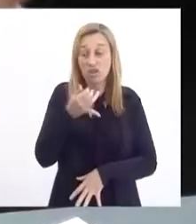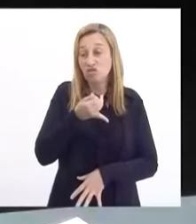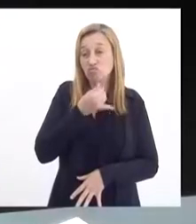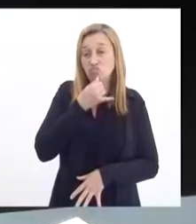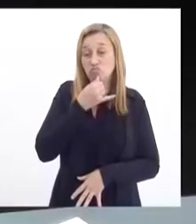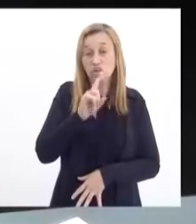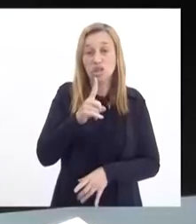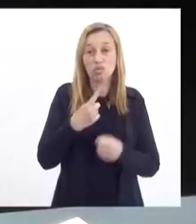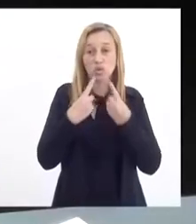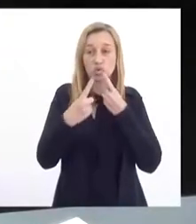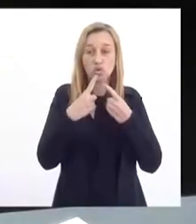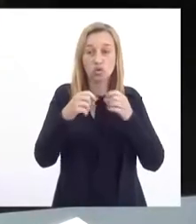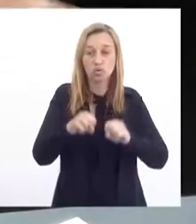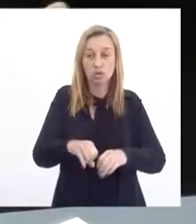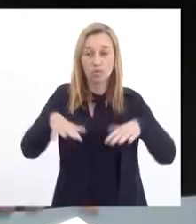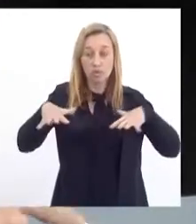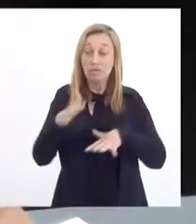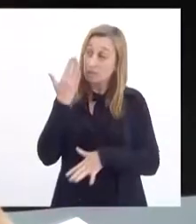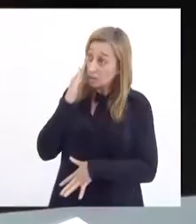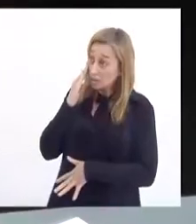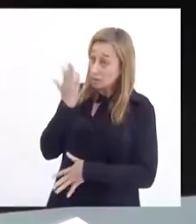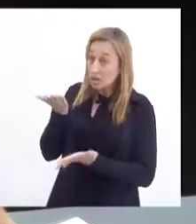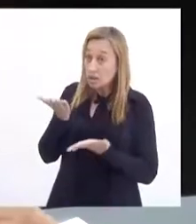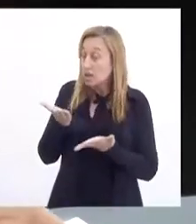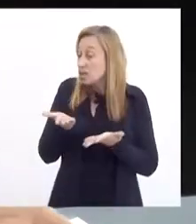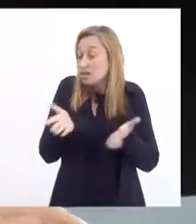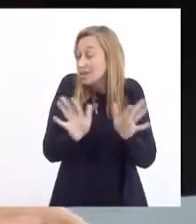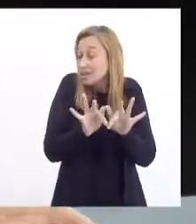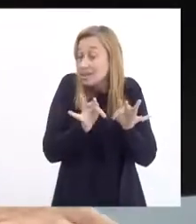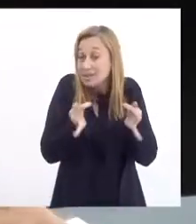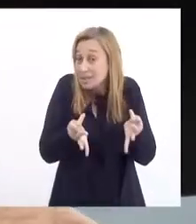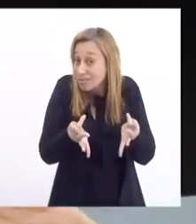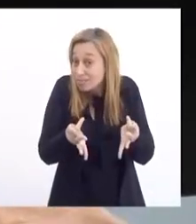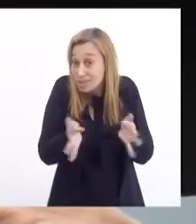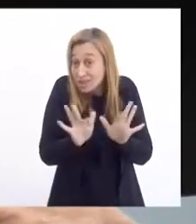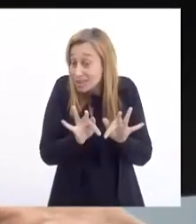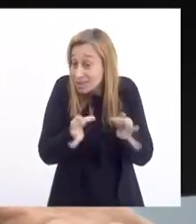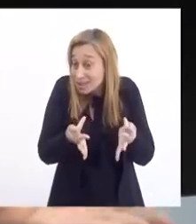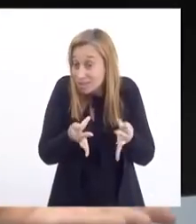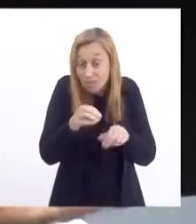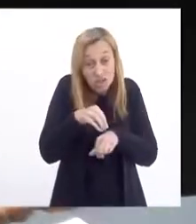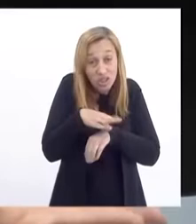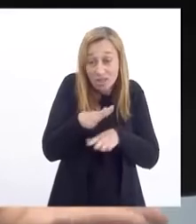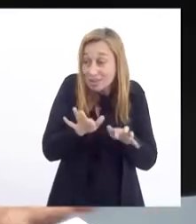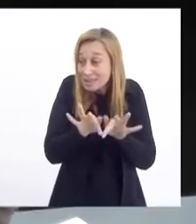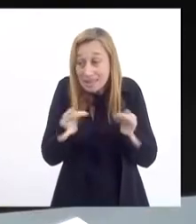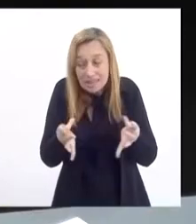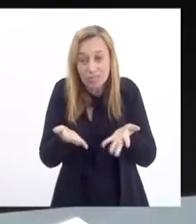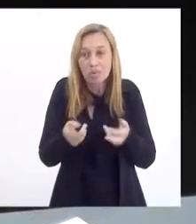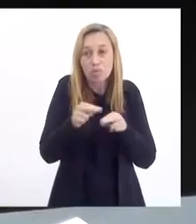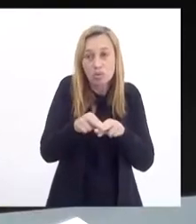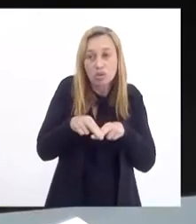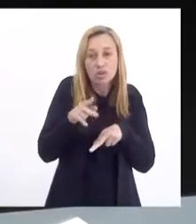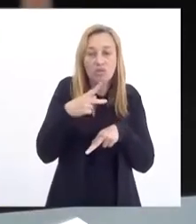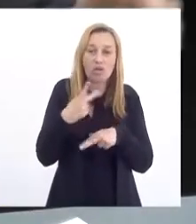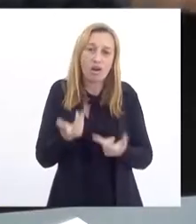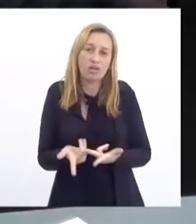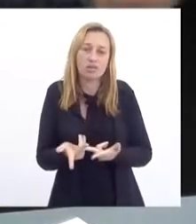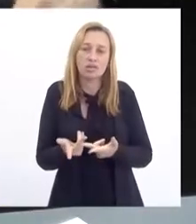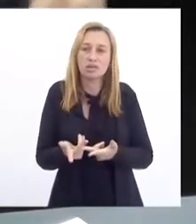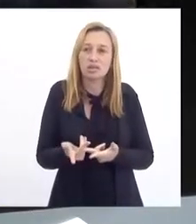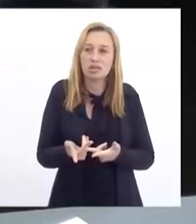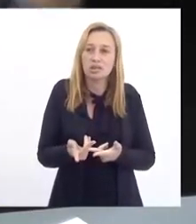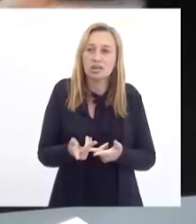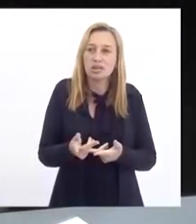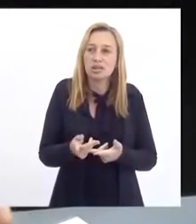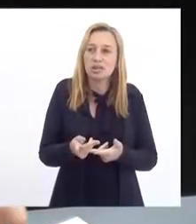não discutiu em plenário. Você está entendendo? Mas isso é caso simples de indicação simples. Por isso que eu digo que há uma